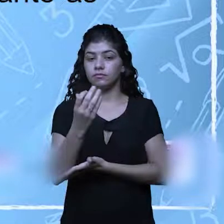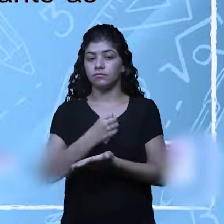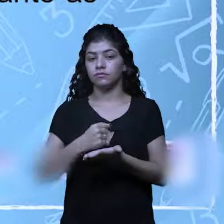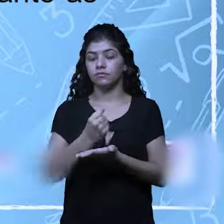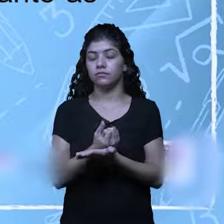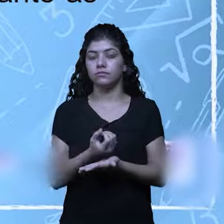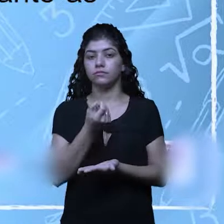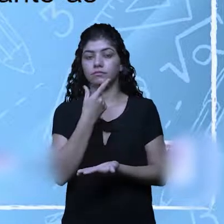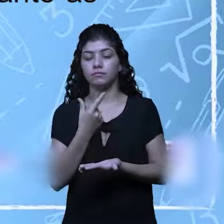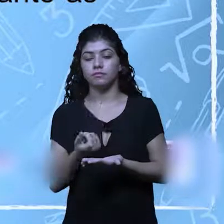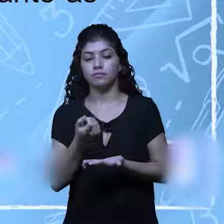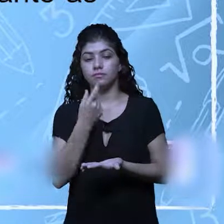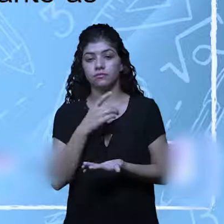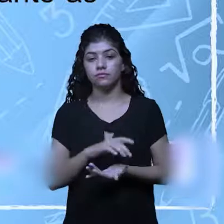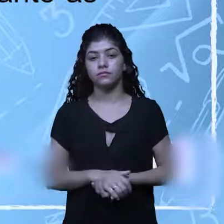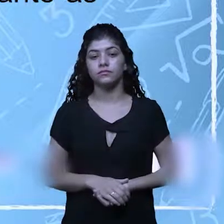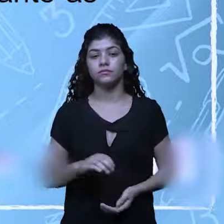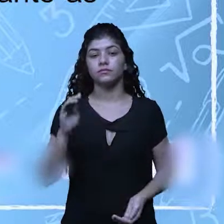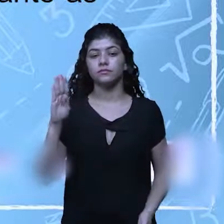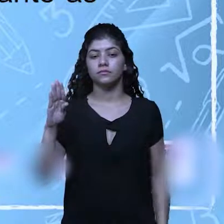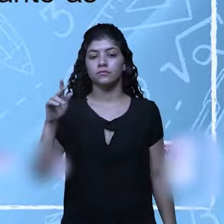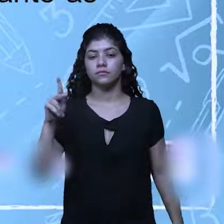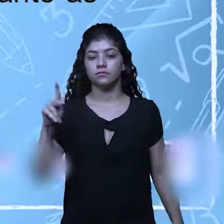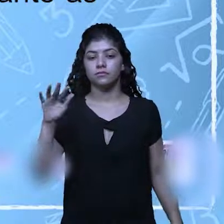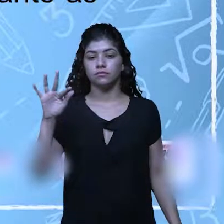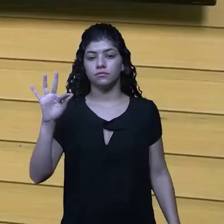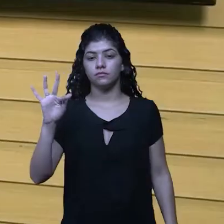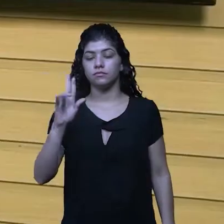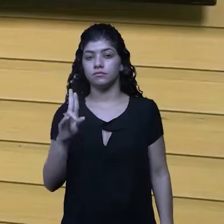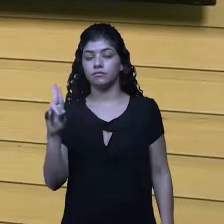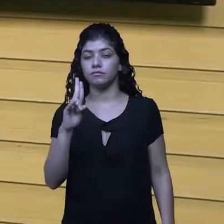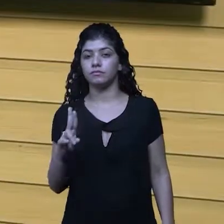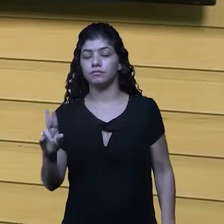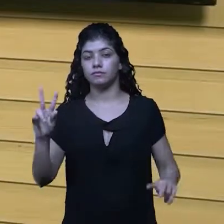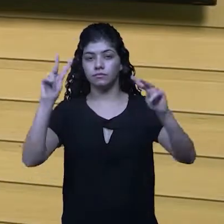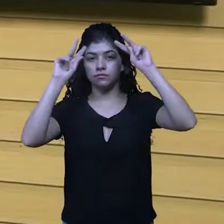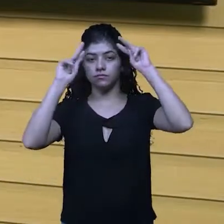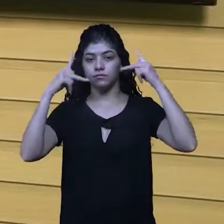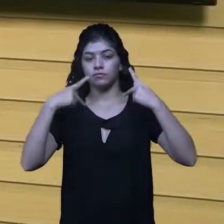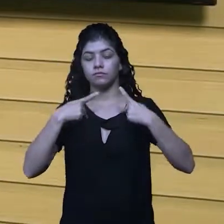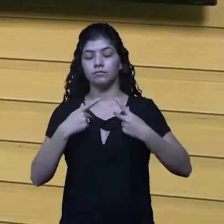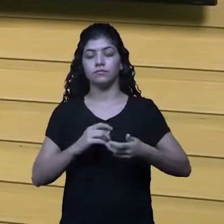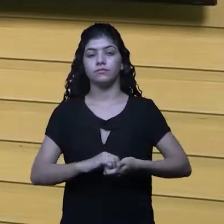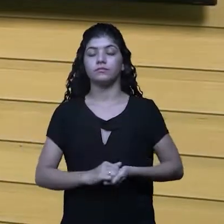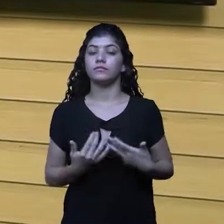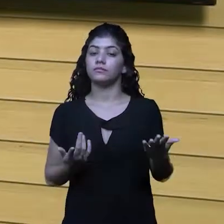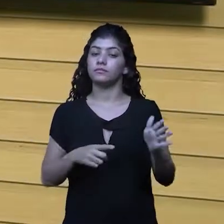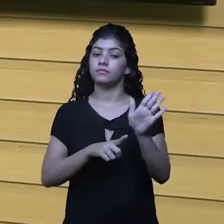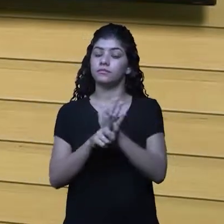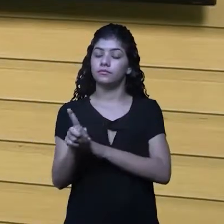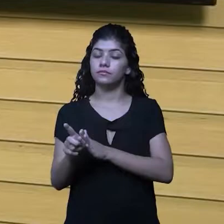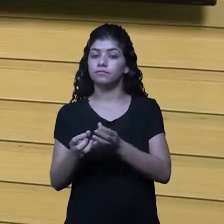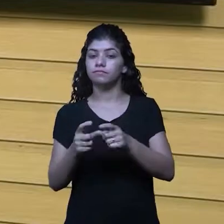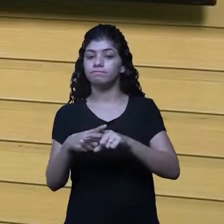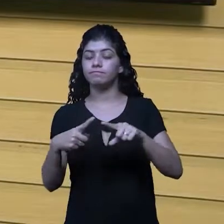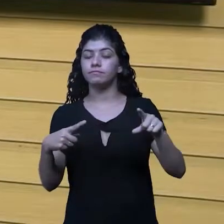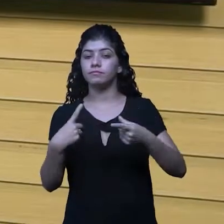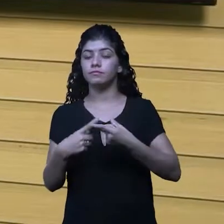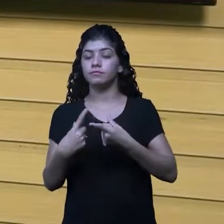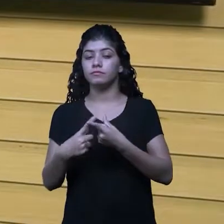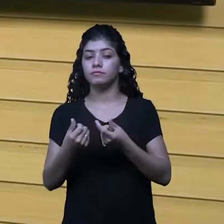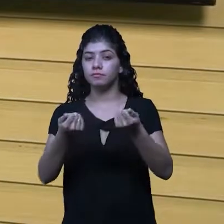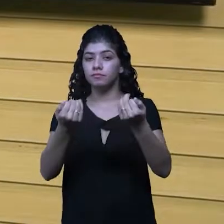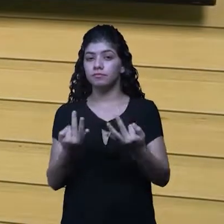BPF, de uso humano durante as inspeções sanitárias. E aí você pergunta, mas por que estamos falando